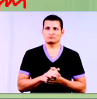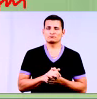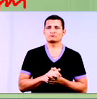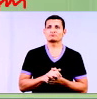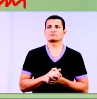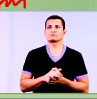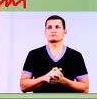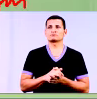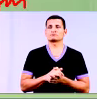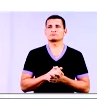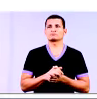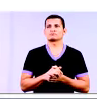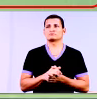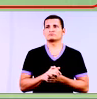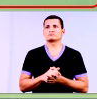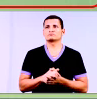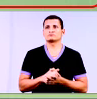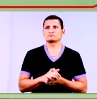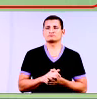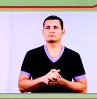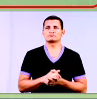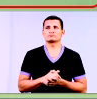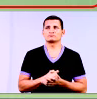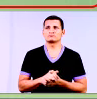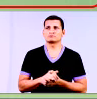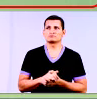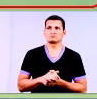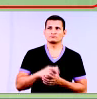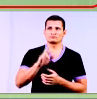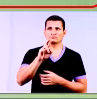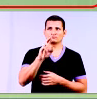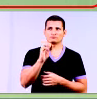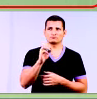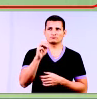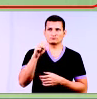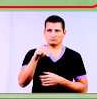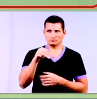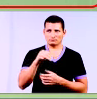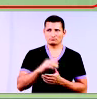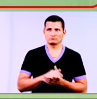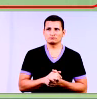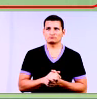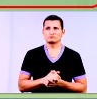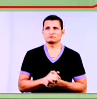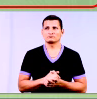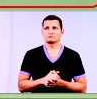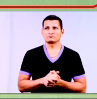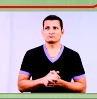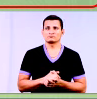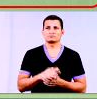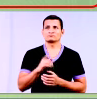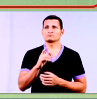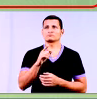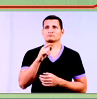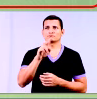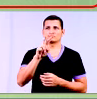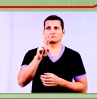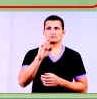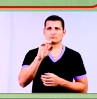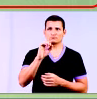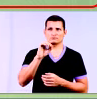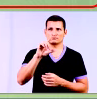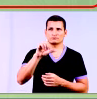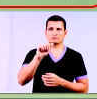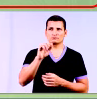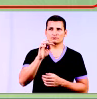campo entre a memória principal e a RAM. Memória RAM, a memória que ela é não volátil, uma memória só